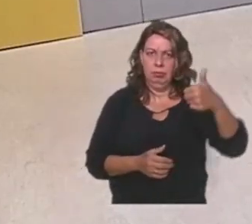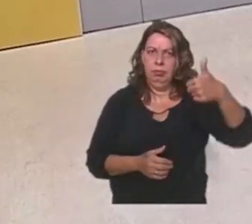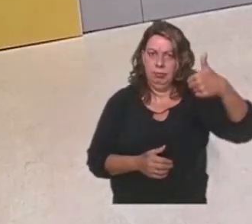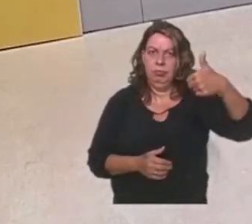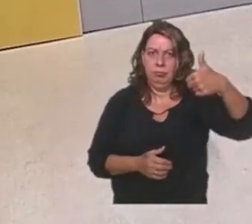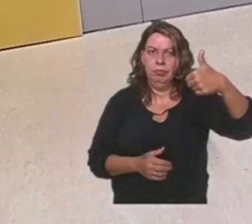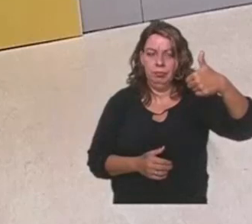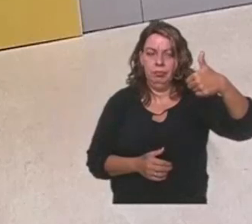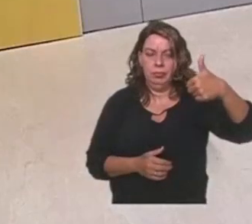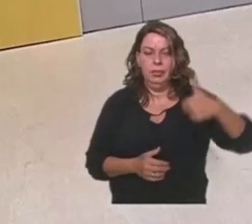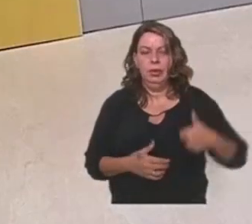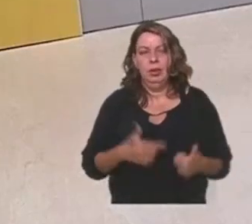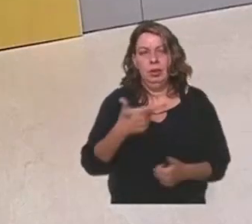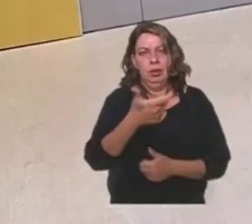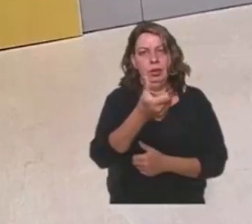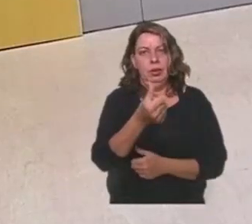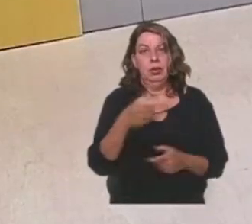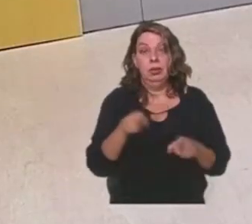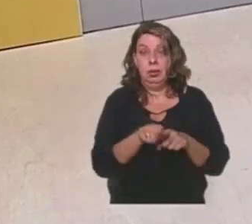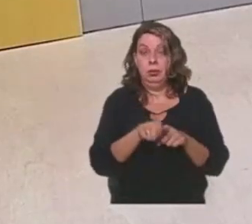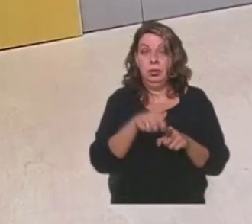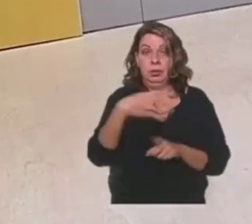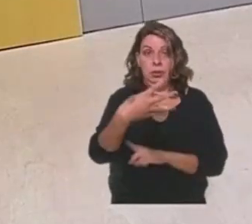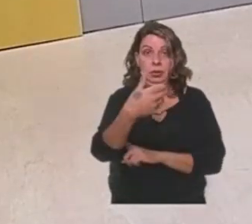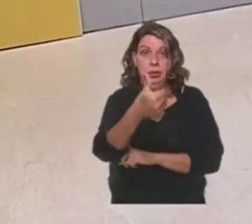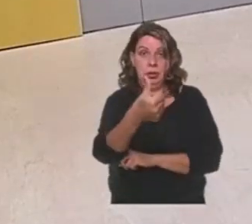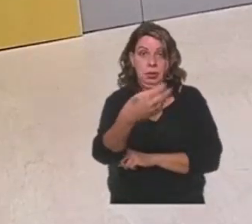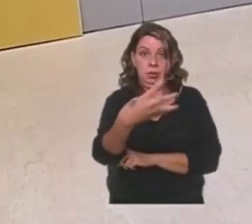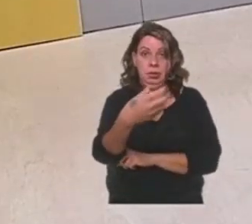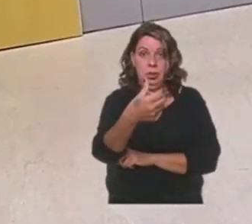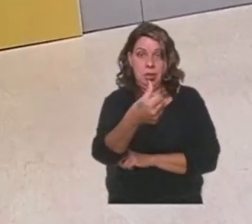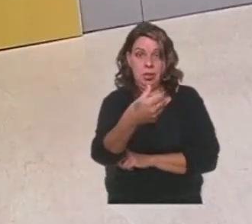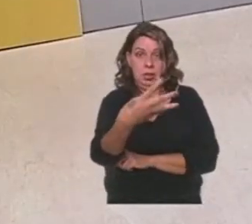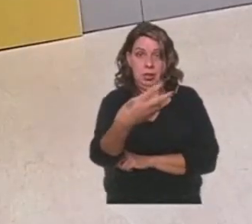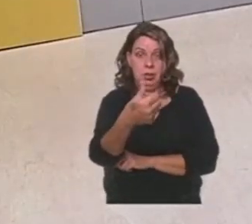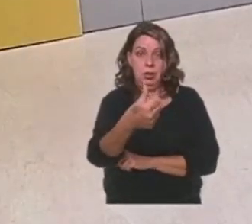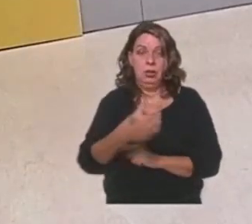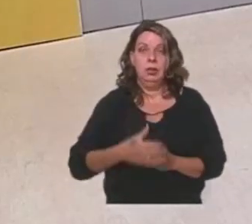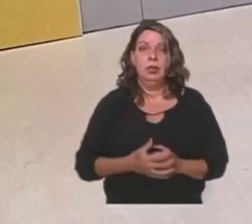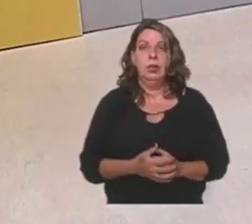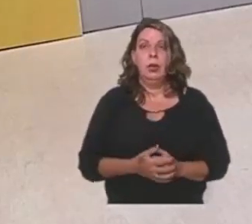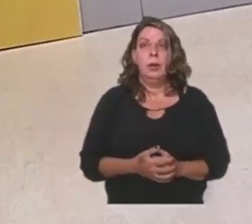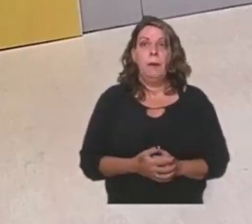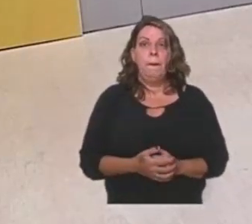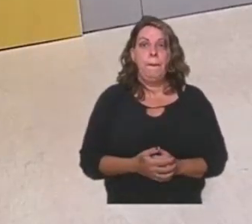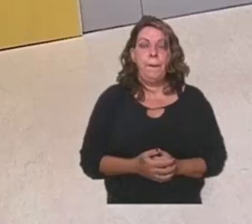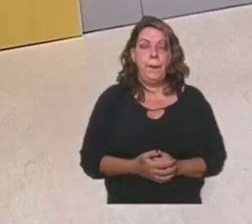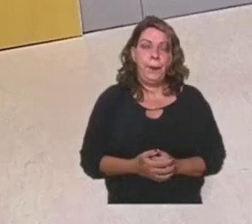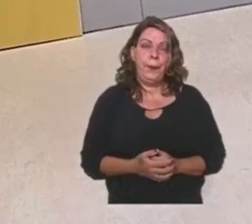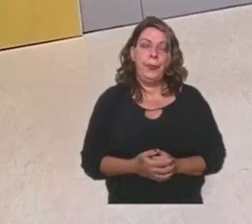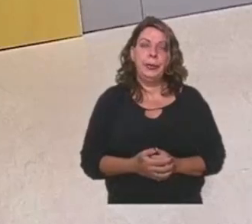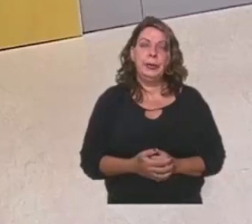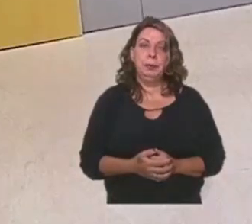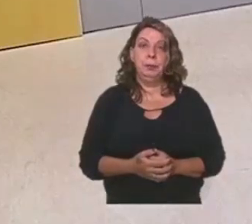marque também o 26 e 46, 46, 46,